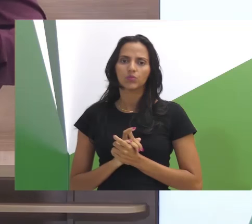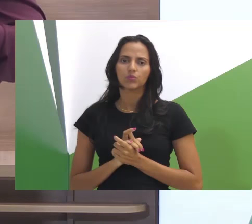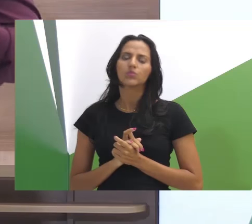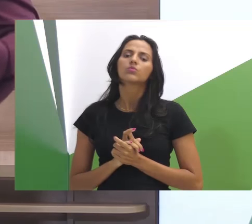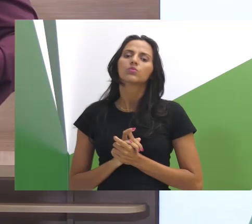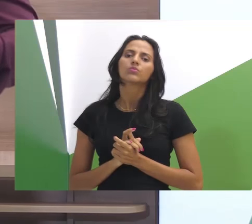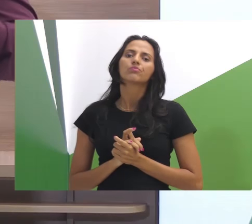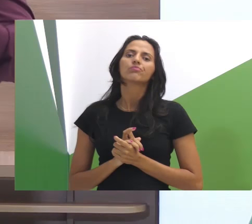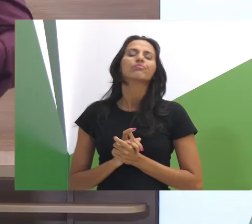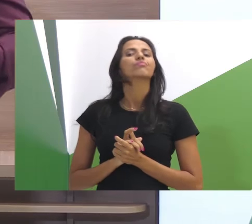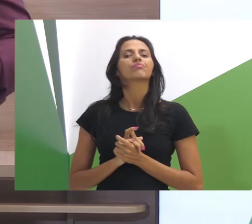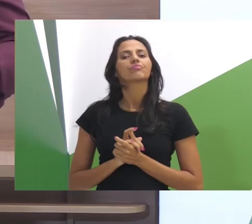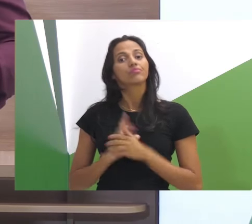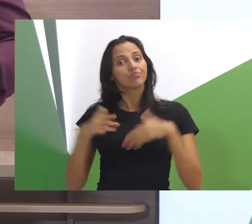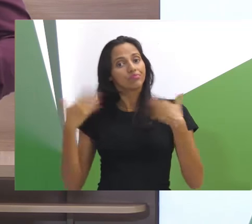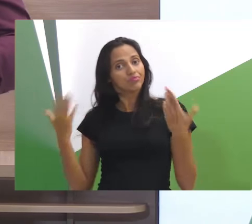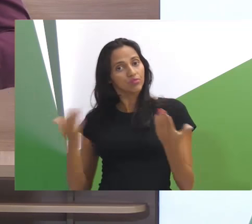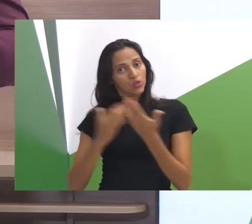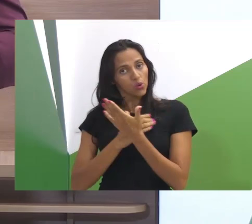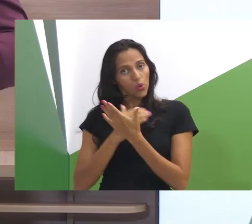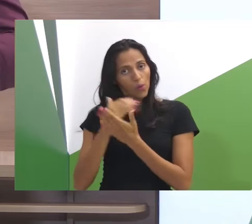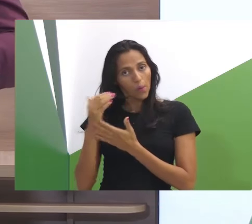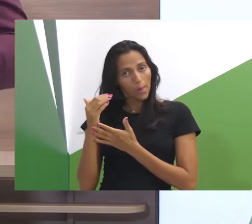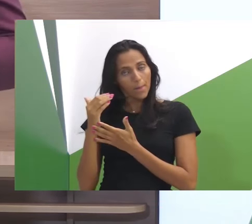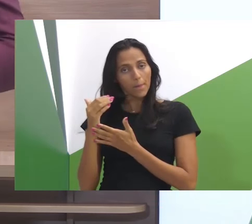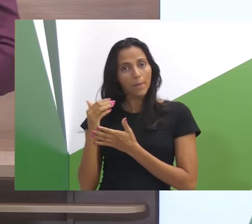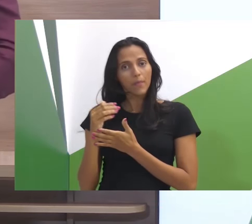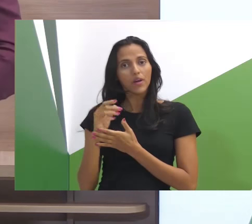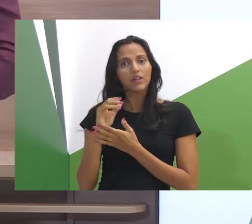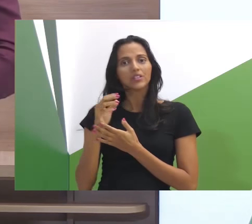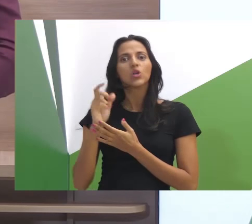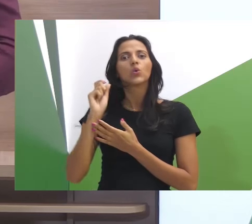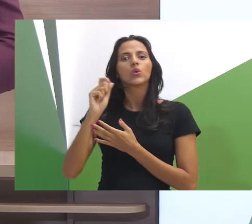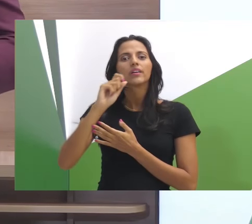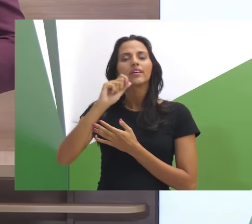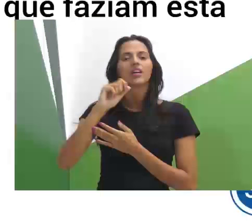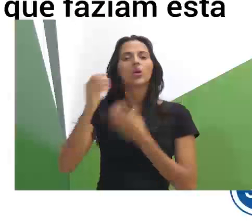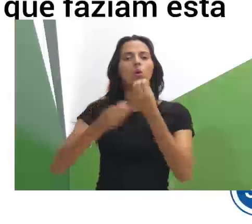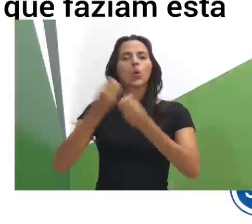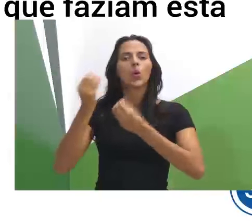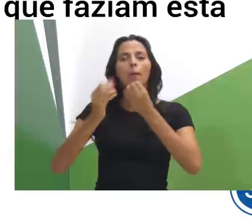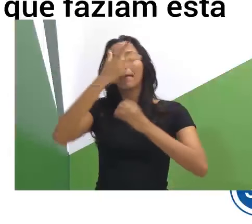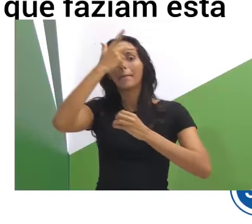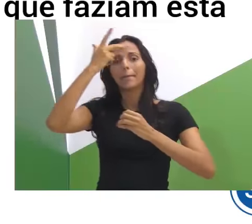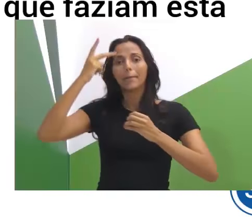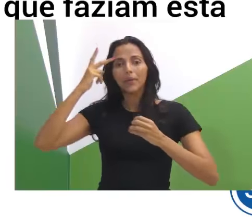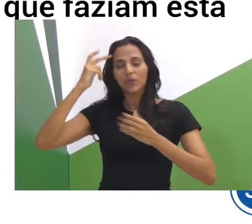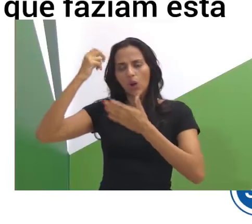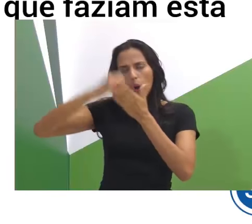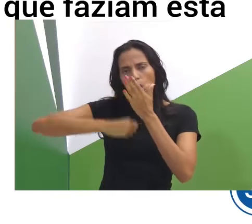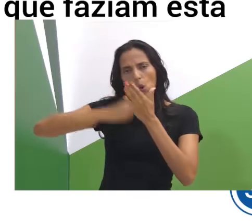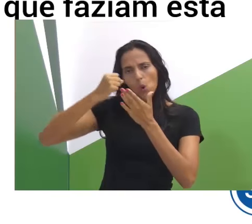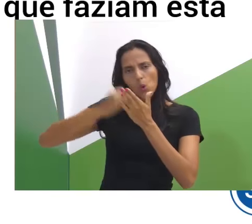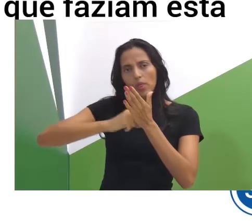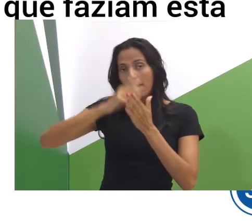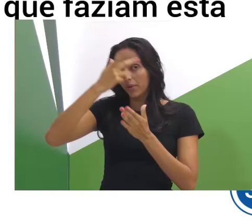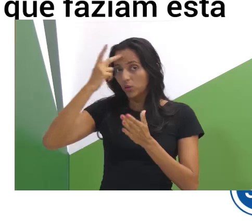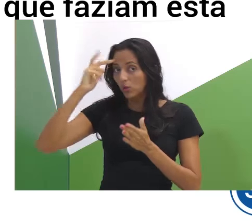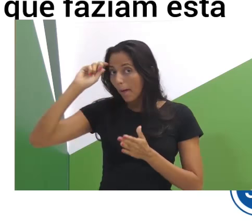E aí, inicia então a campanha abolicionista, que foi ser importante também,